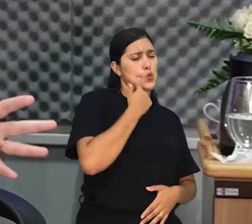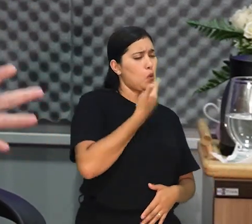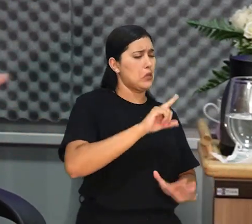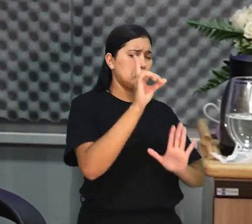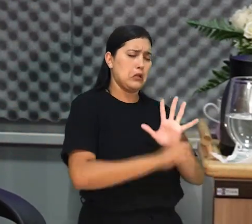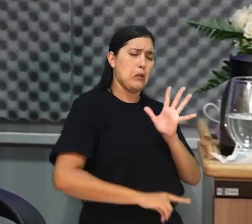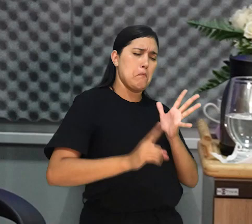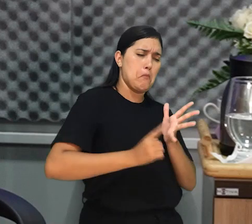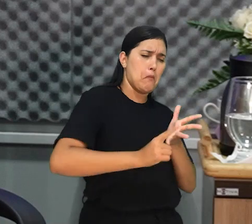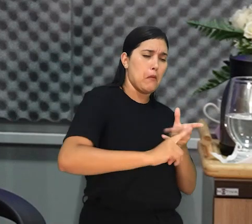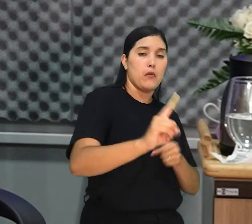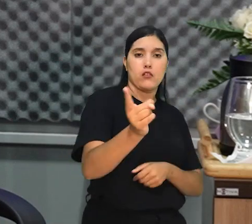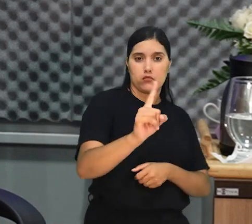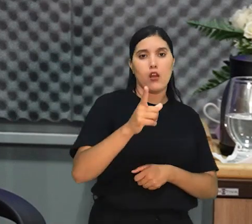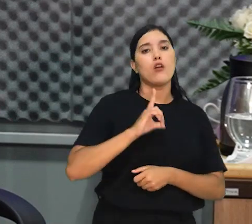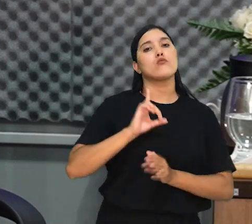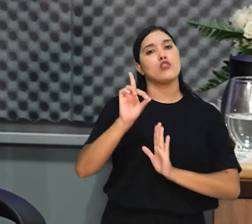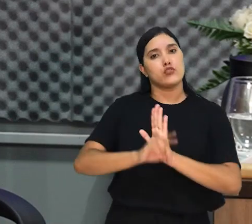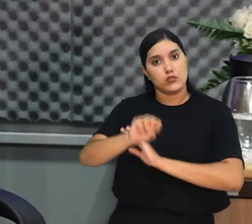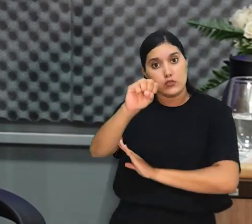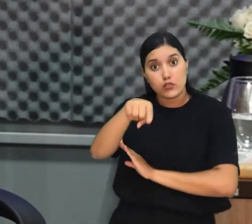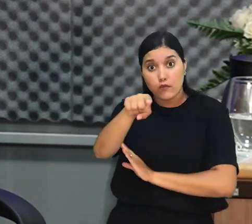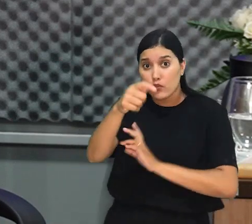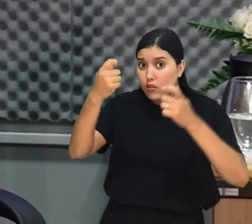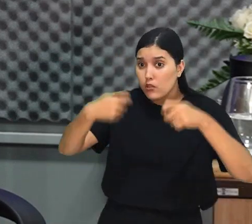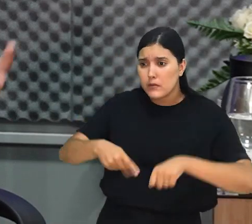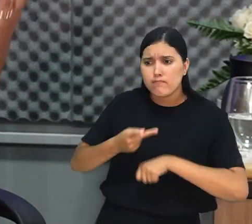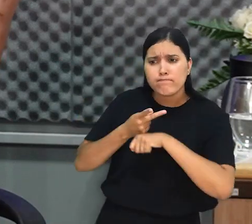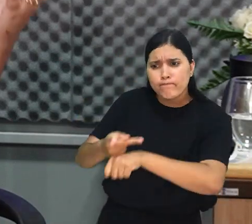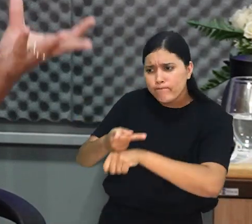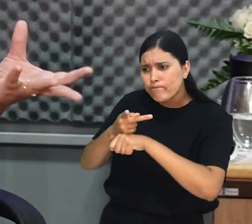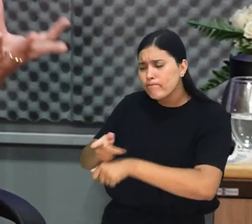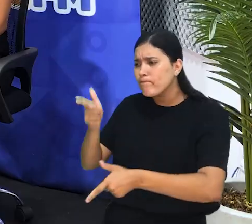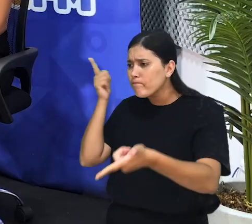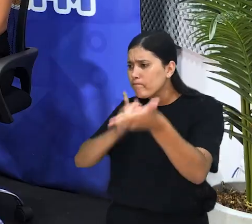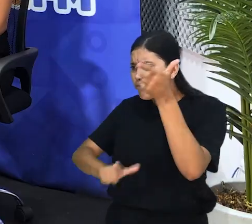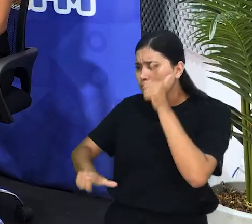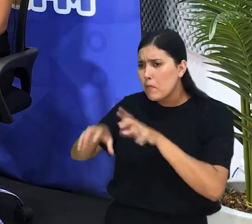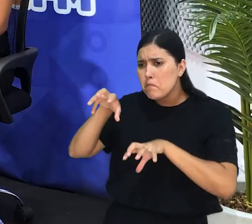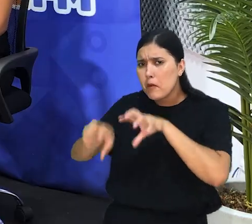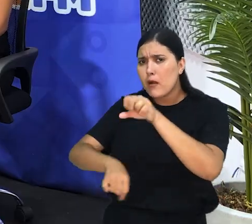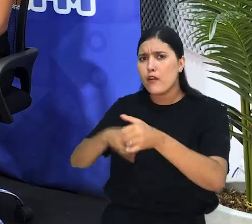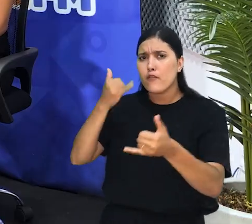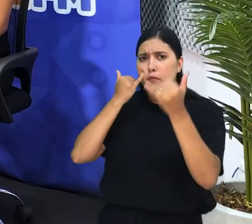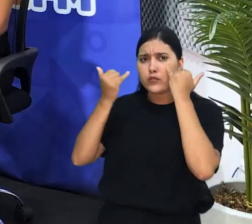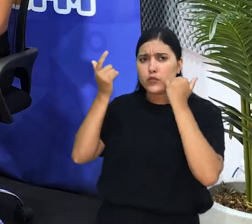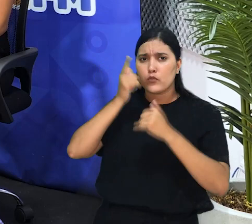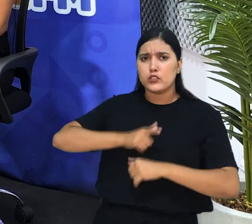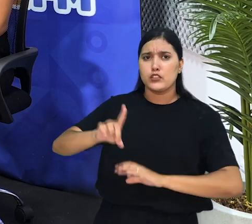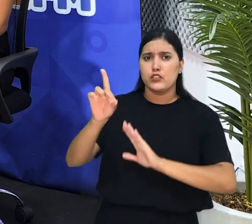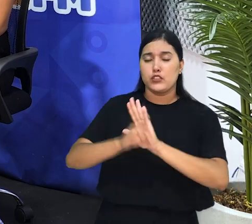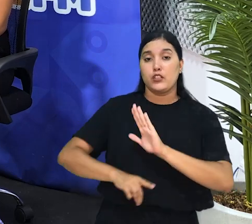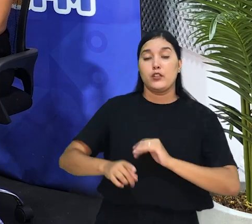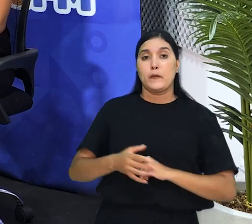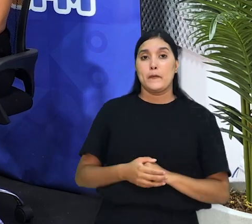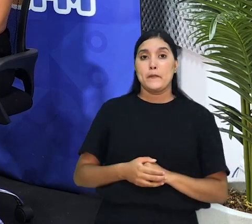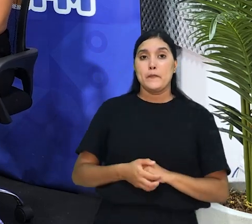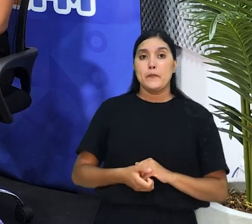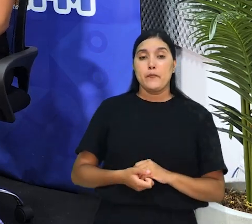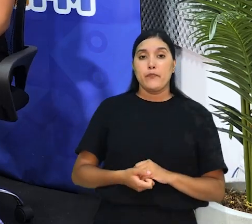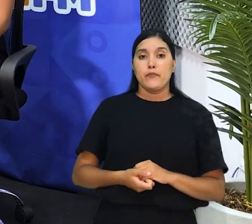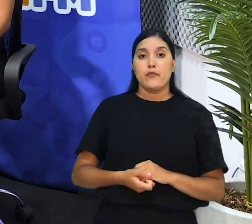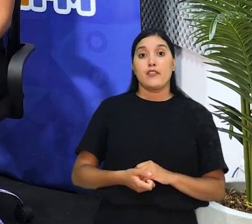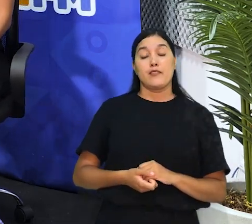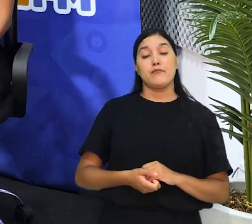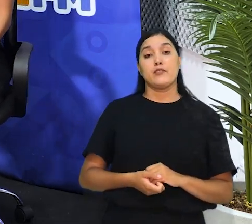a nada. Não, ele, assim como ele tem direito, você precisa buscar para poder, né, atender aí a necessidade dele. Nós